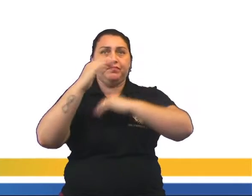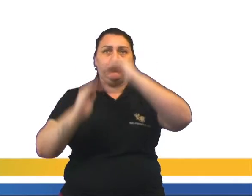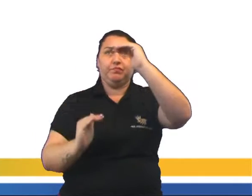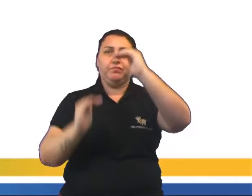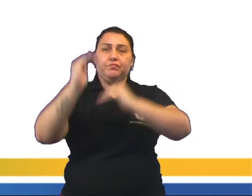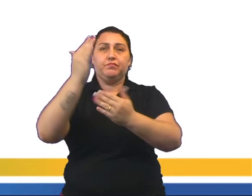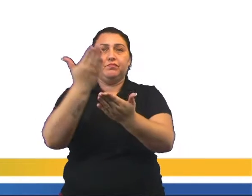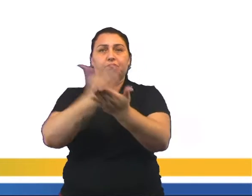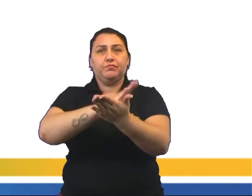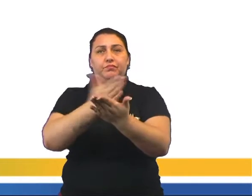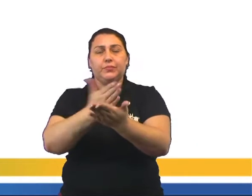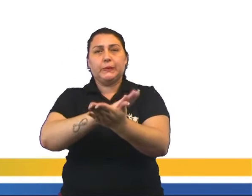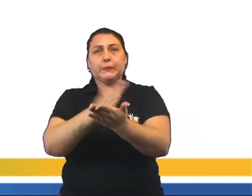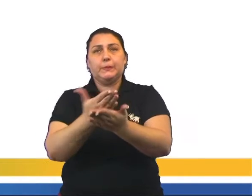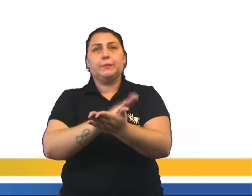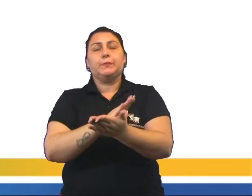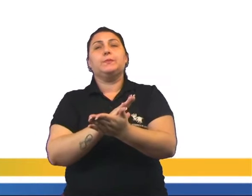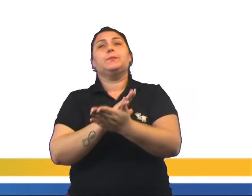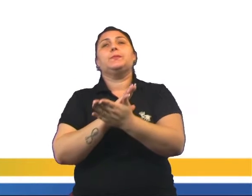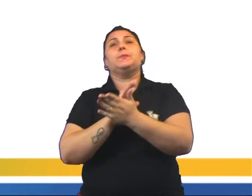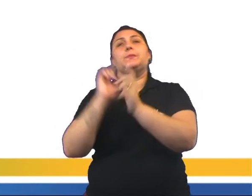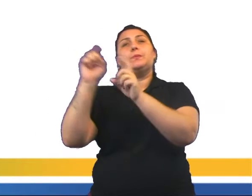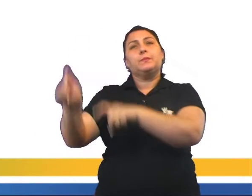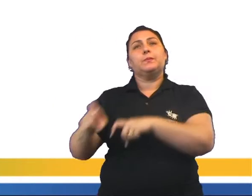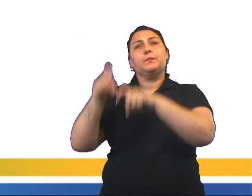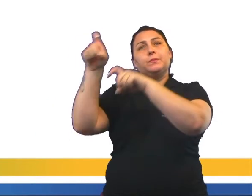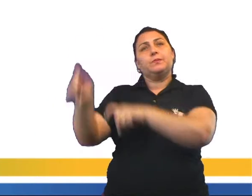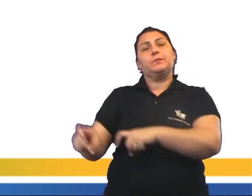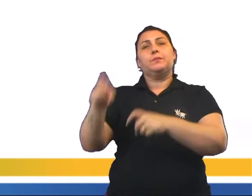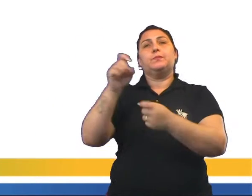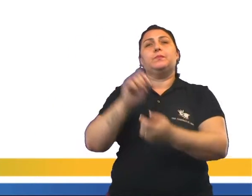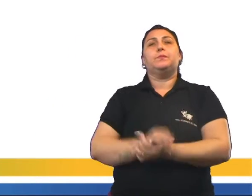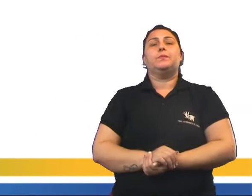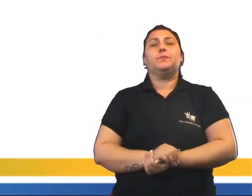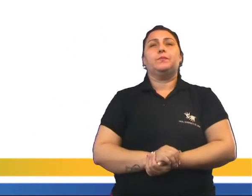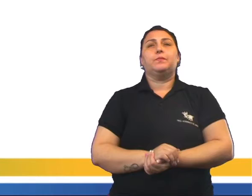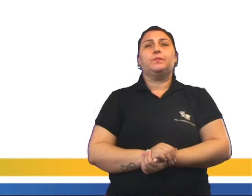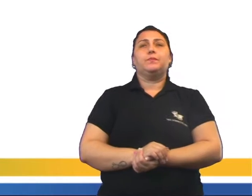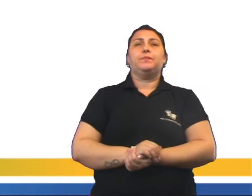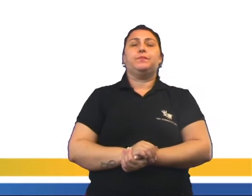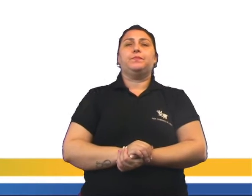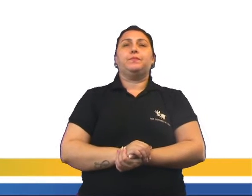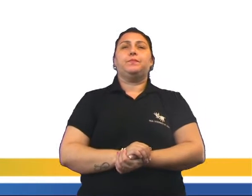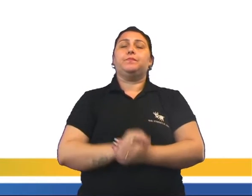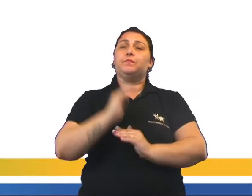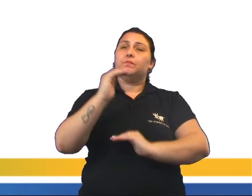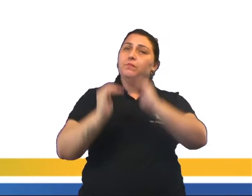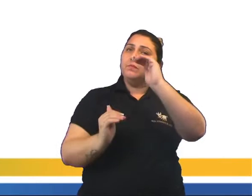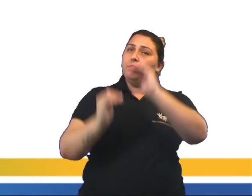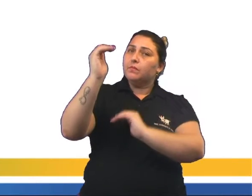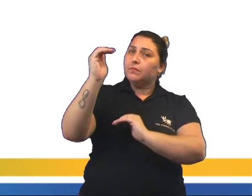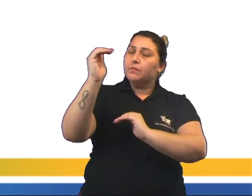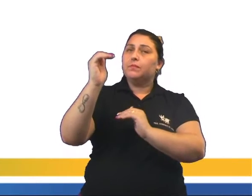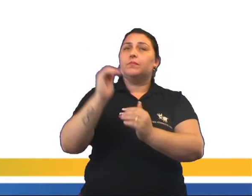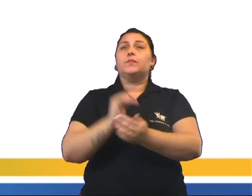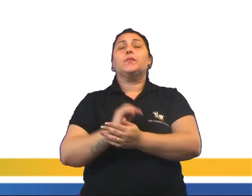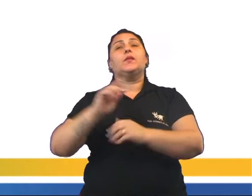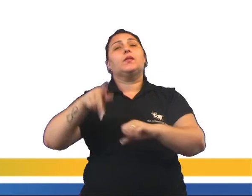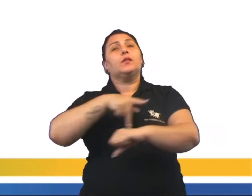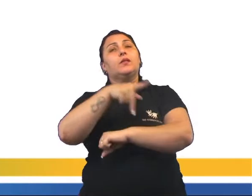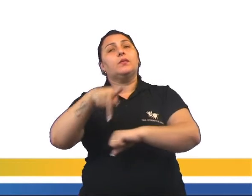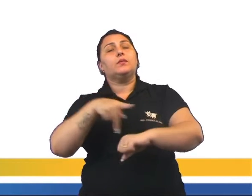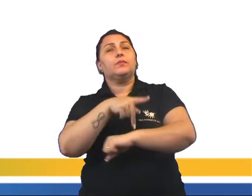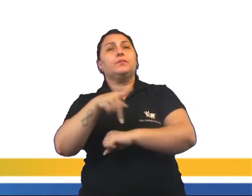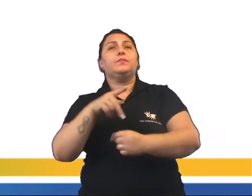aí que essa questão também da concentração de terras, a agricultura, ela vai avançando aí nas fronteiras do